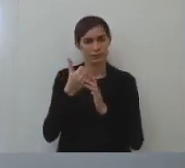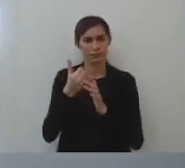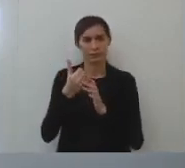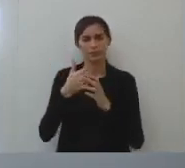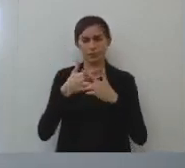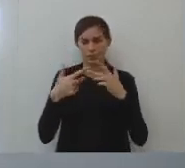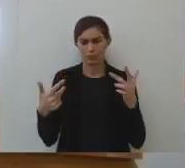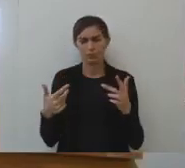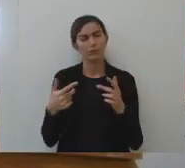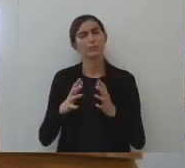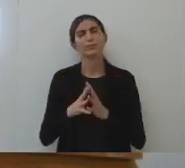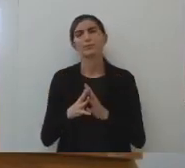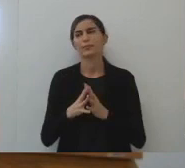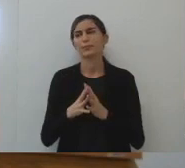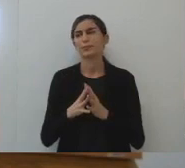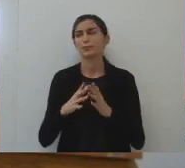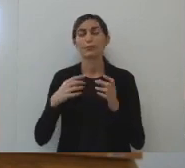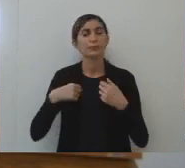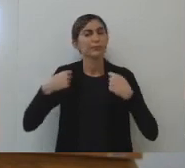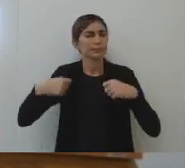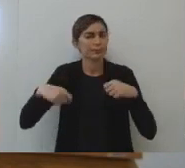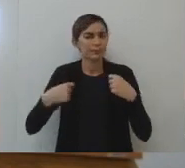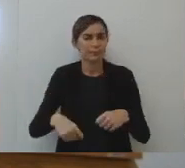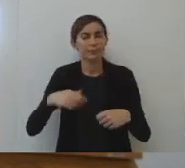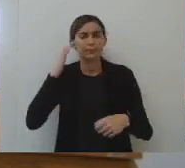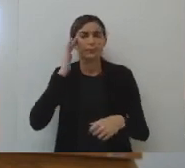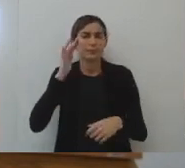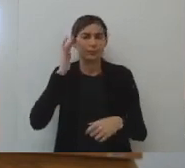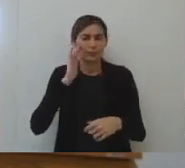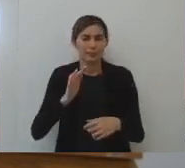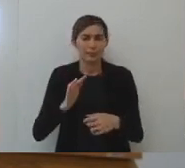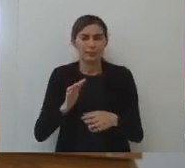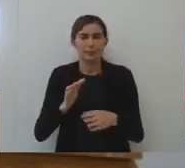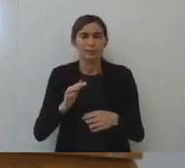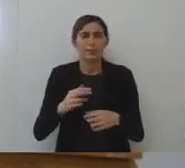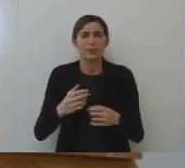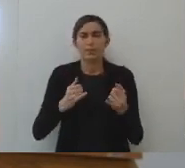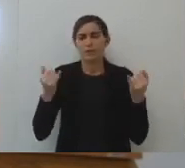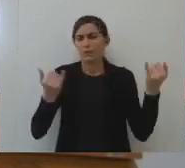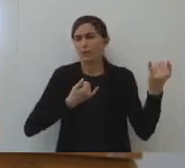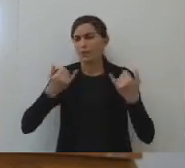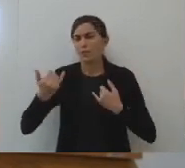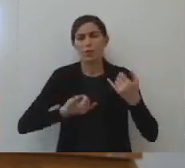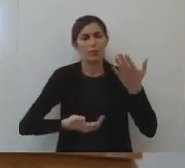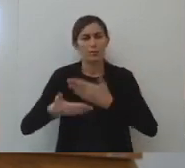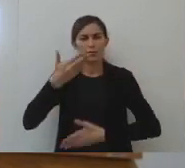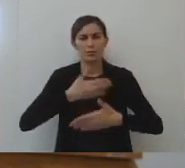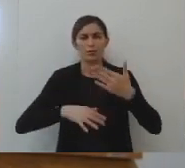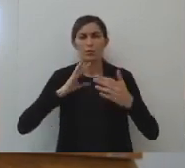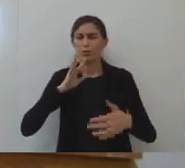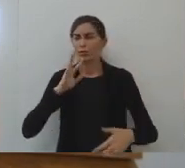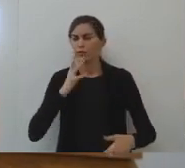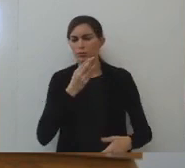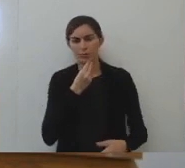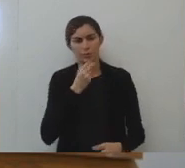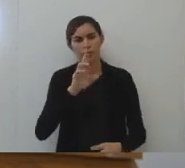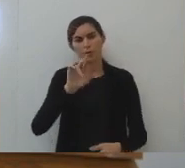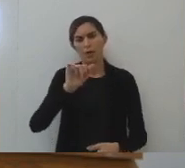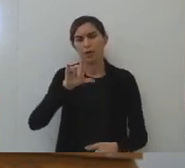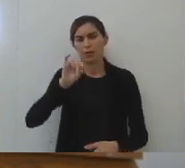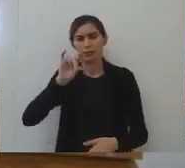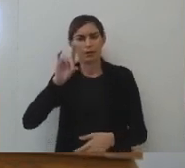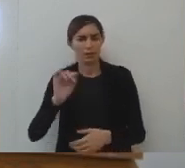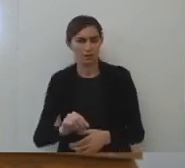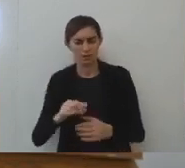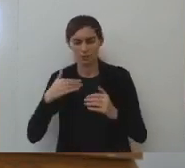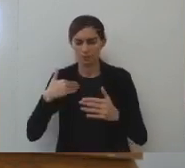passo deve ser o de entender a situação por meio de informações e conhecimentos sobre a realidade.